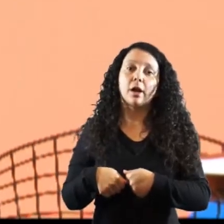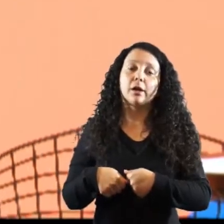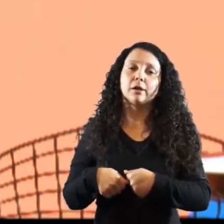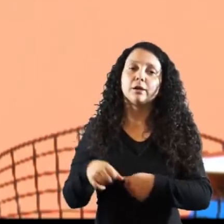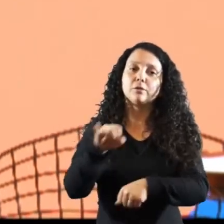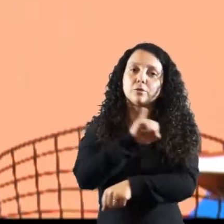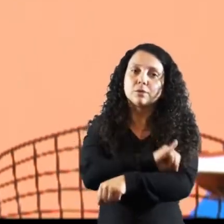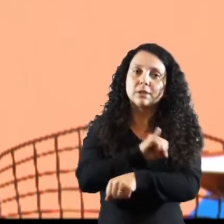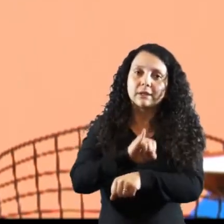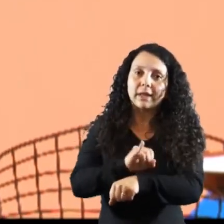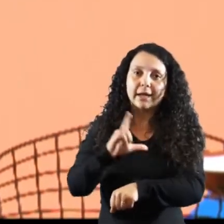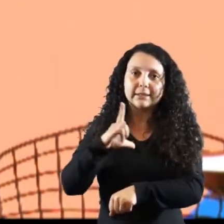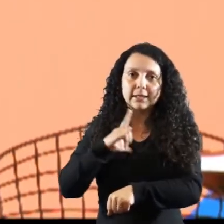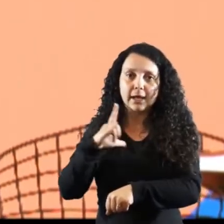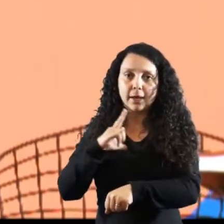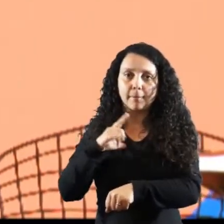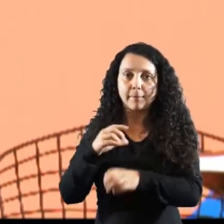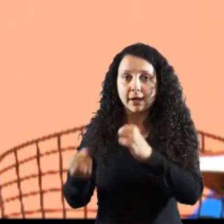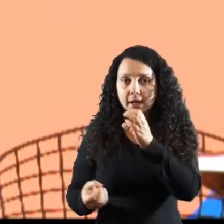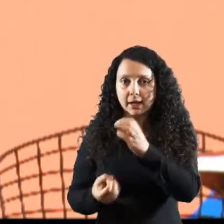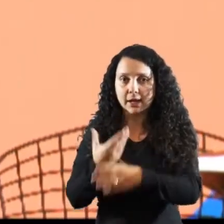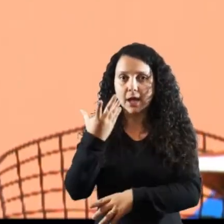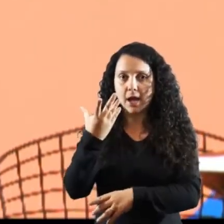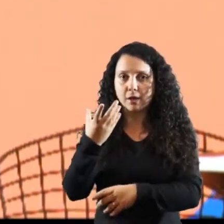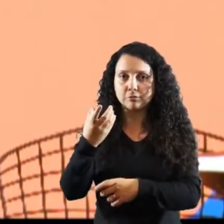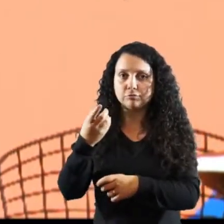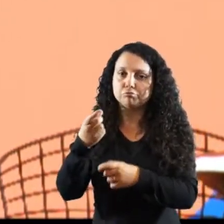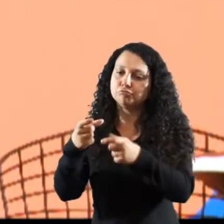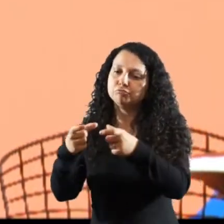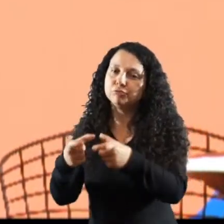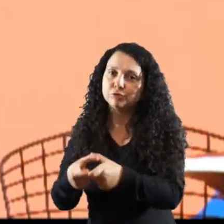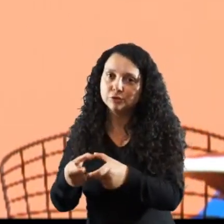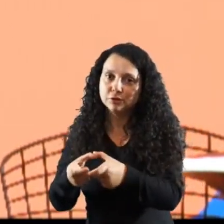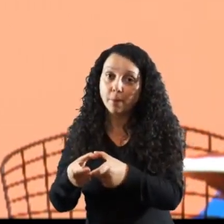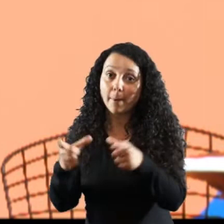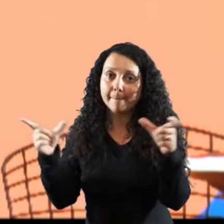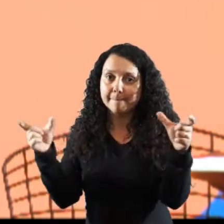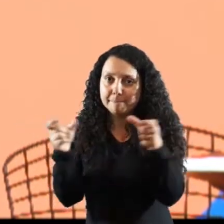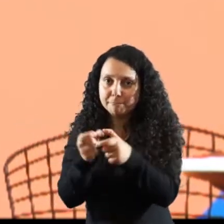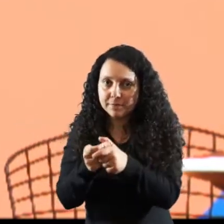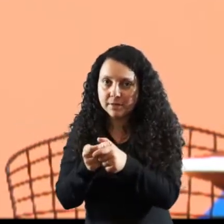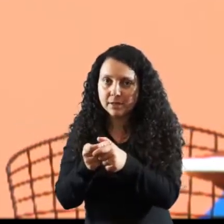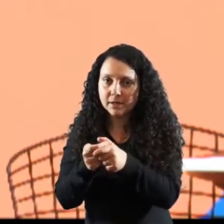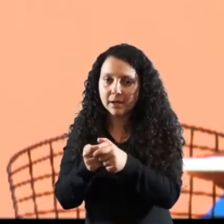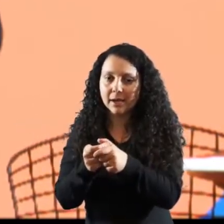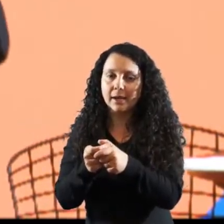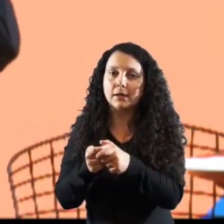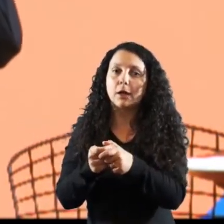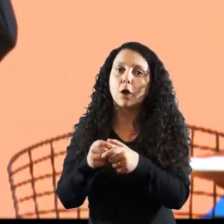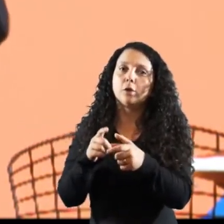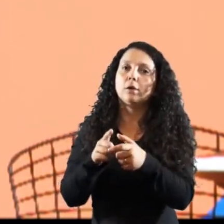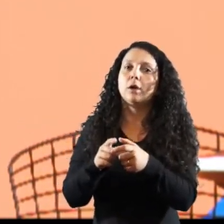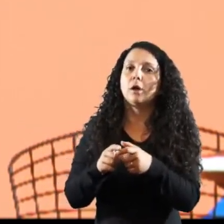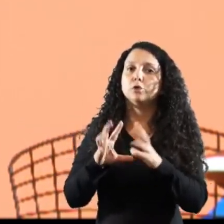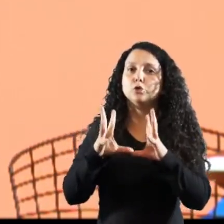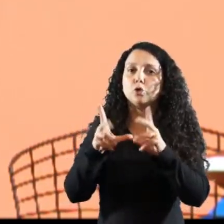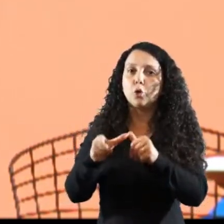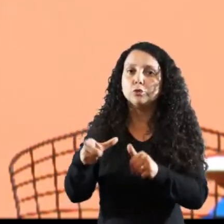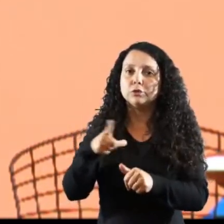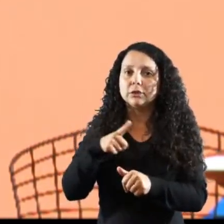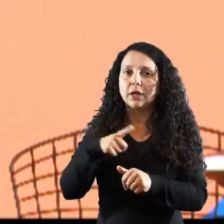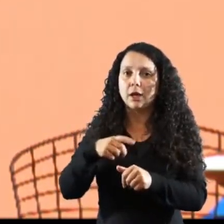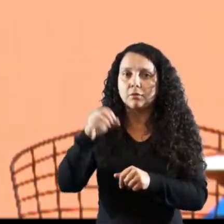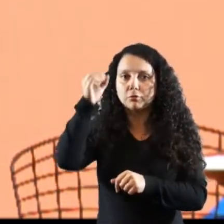montar uma ilhazinha daquela ali que o Alex estava passeando. Ele foi indo de ilha em ilha. Cada uma delas tem muito conhecimento envolvido, de